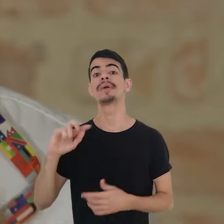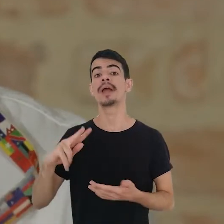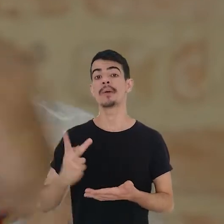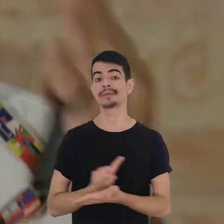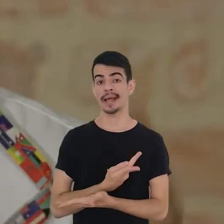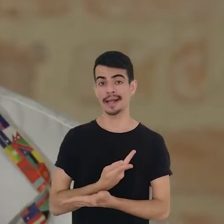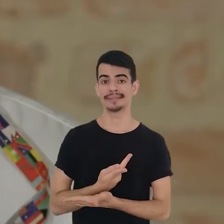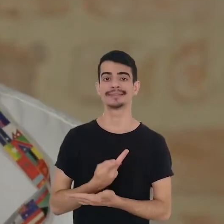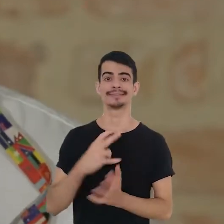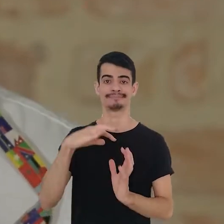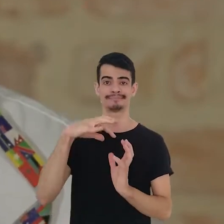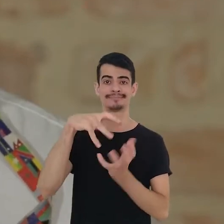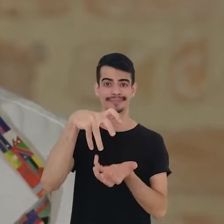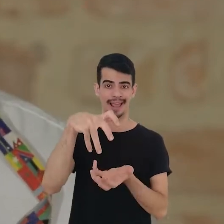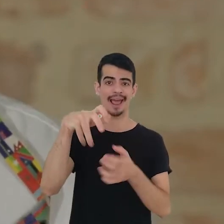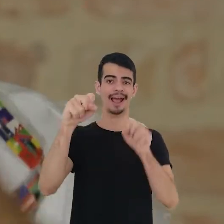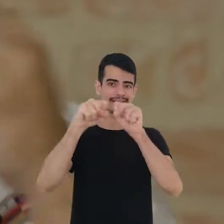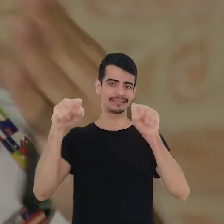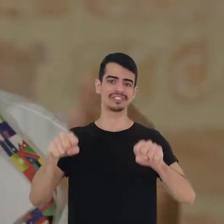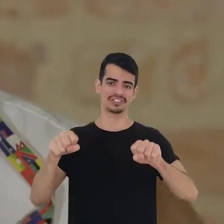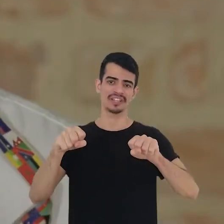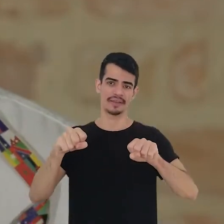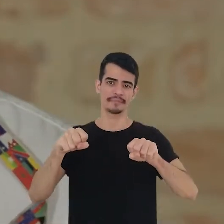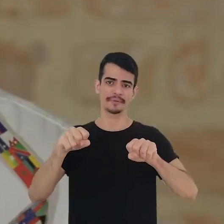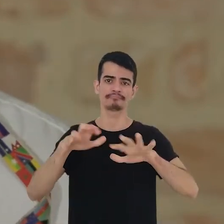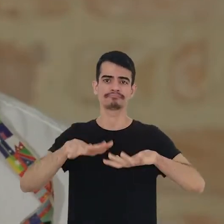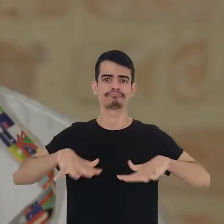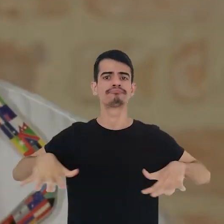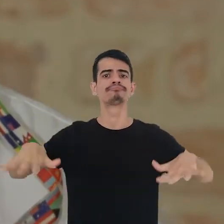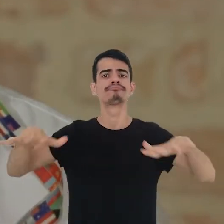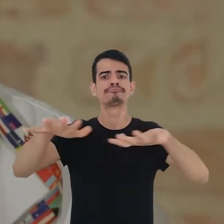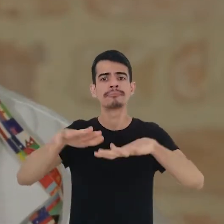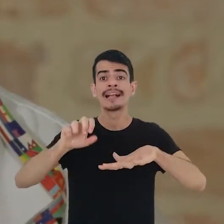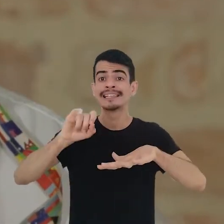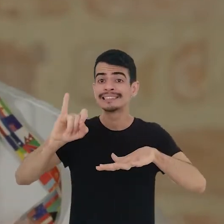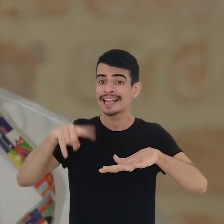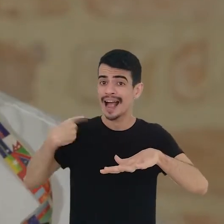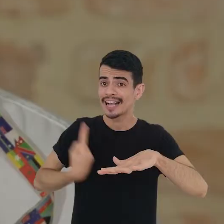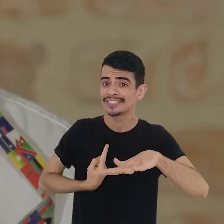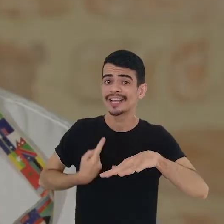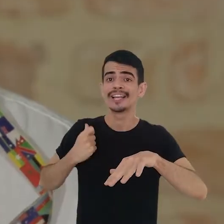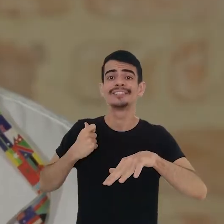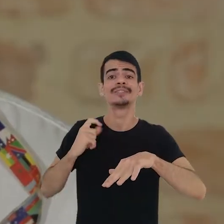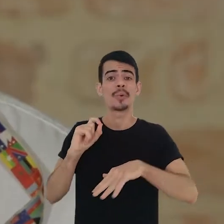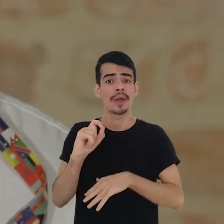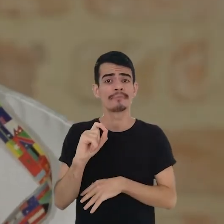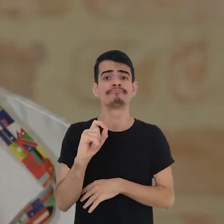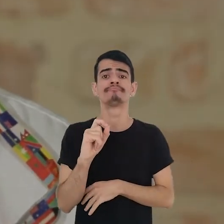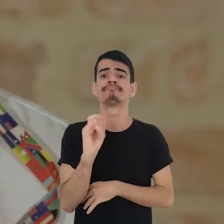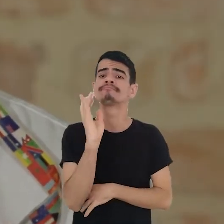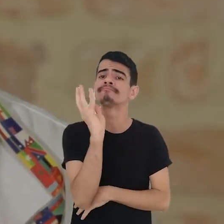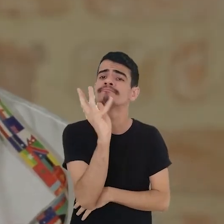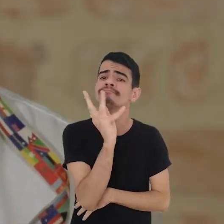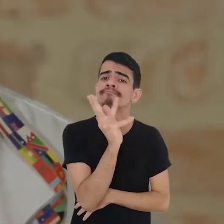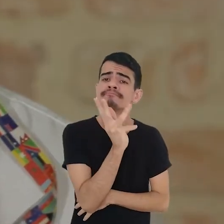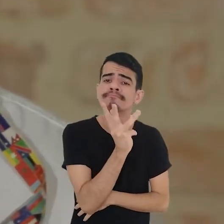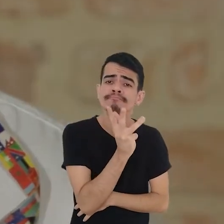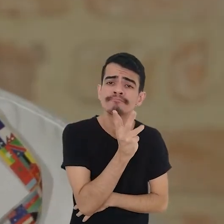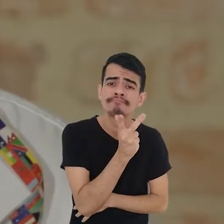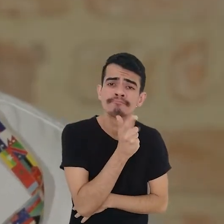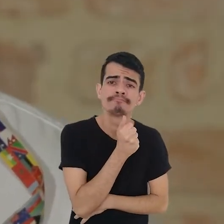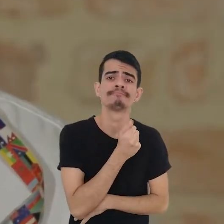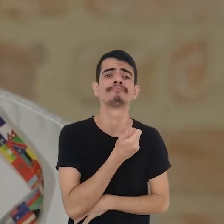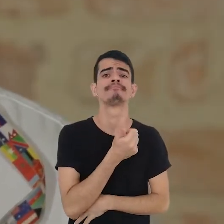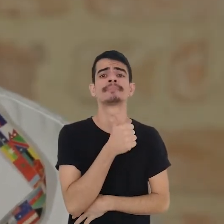acontece com o sistema terrestre, o sistema global, quando nós modificamos algo que usa uma escala